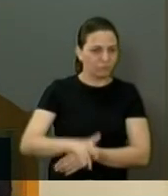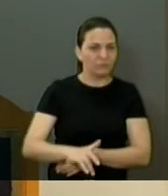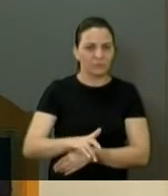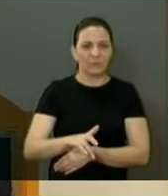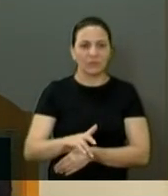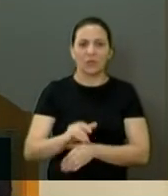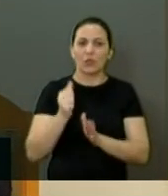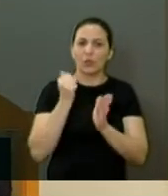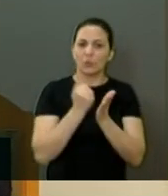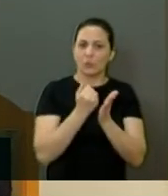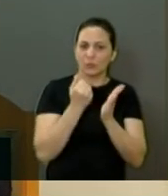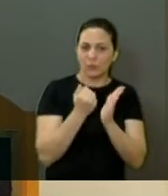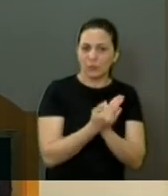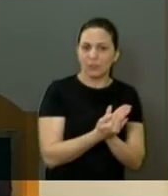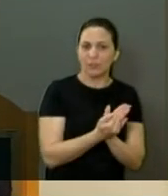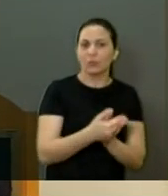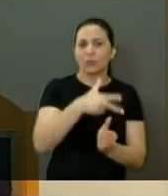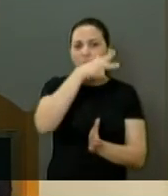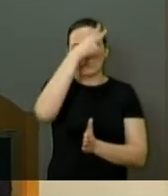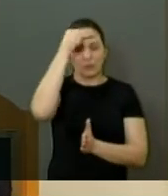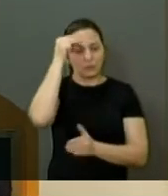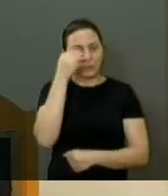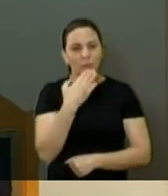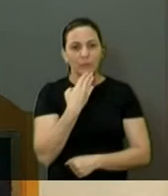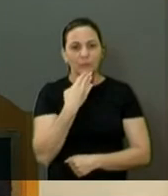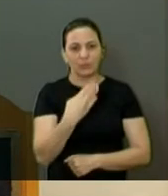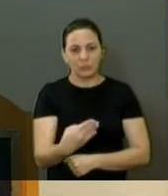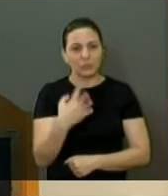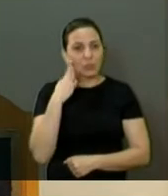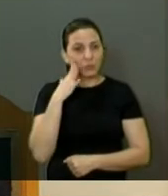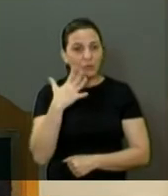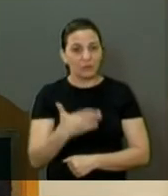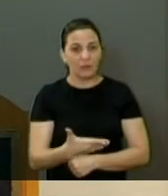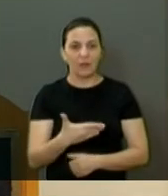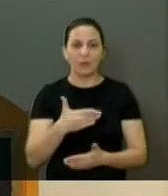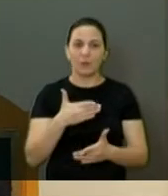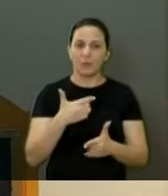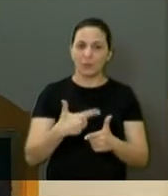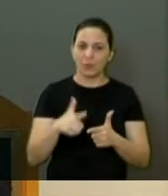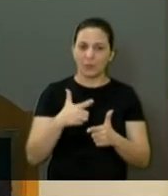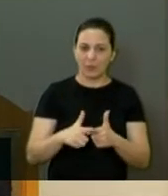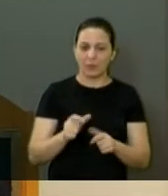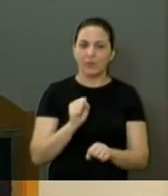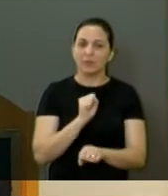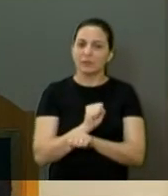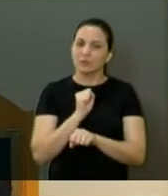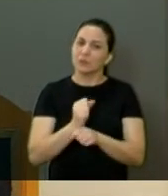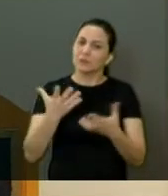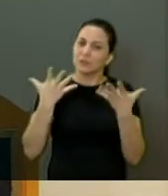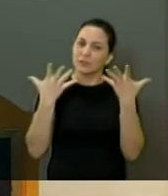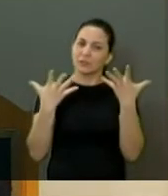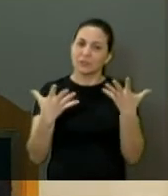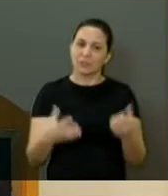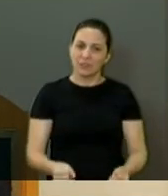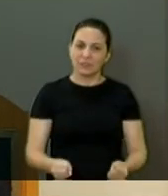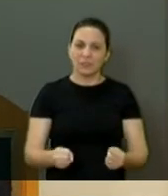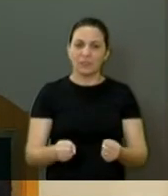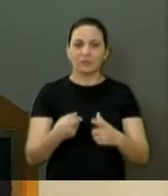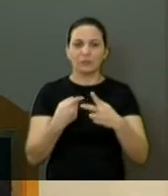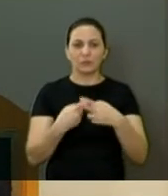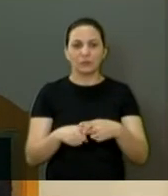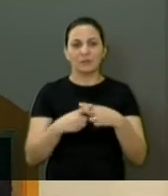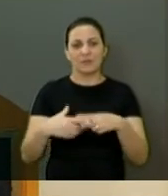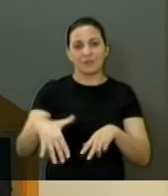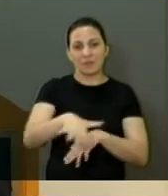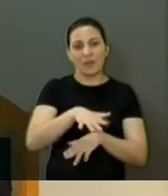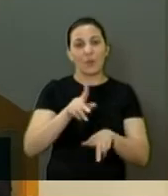protocolando do executivo e pedindo providência espero que seja feita que repara lippi